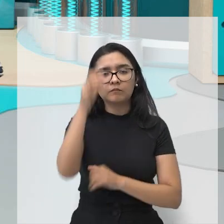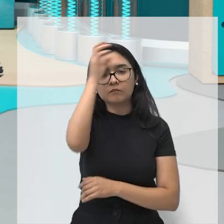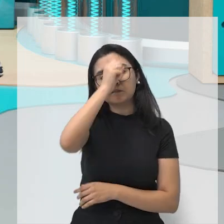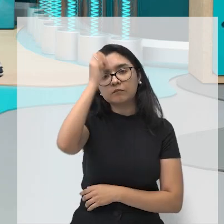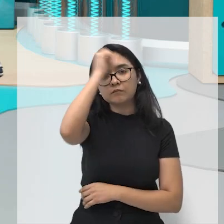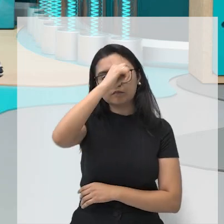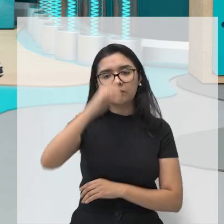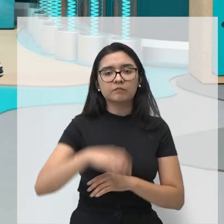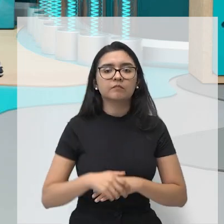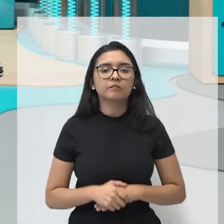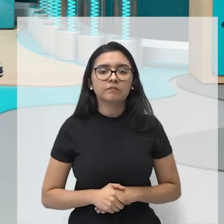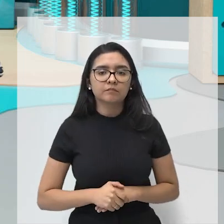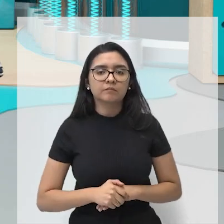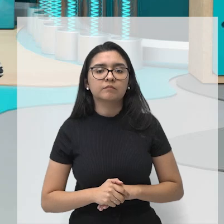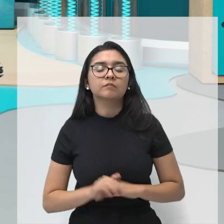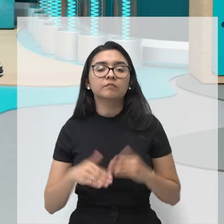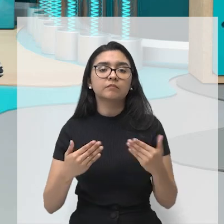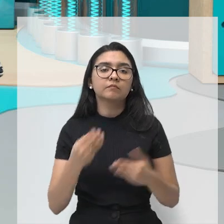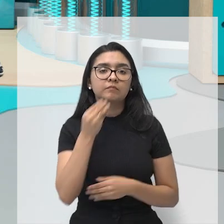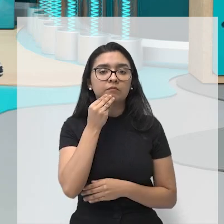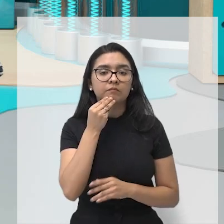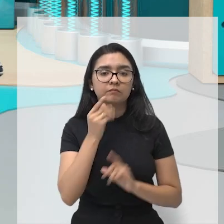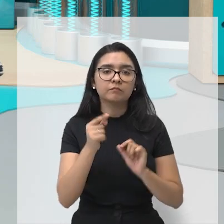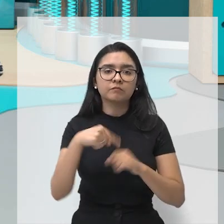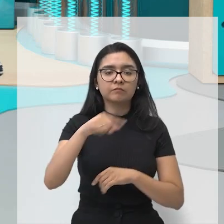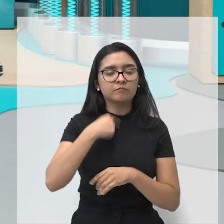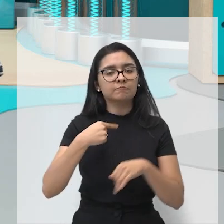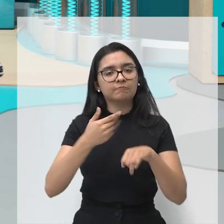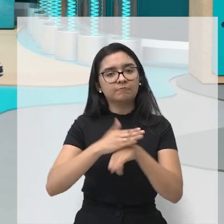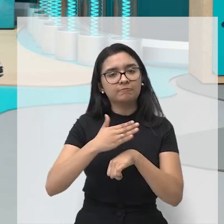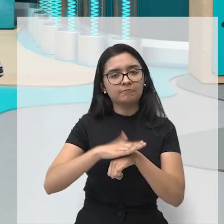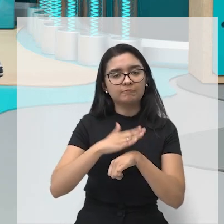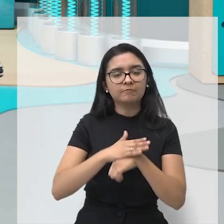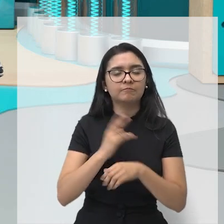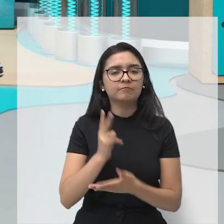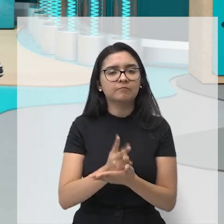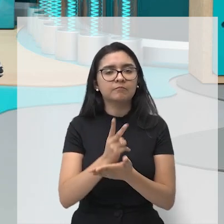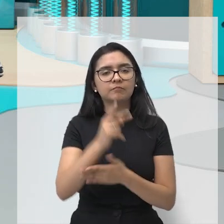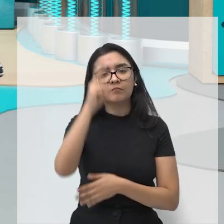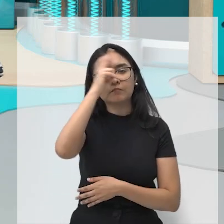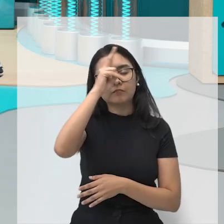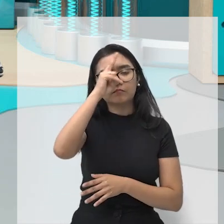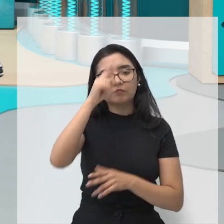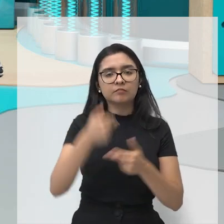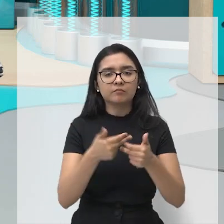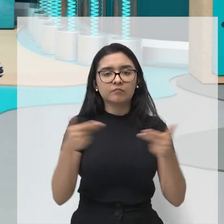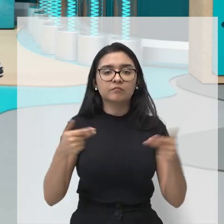aprendido bastante e, claro que com oportunidade, coloquem em prática, sempre lembrando